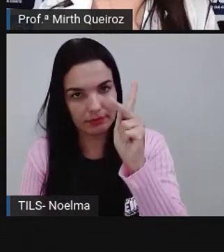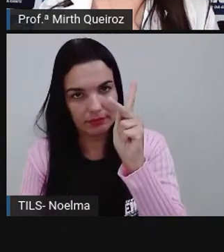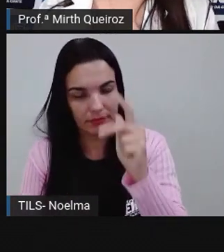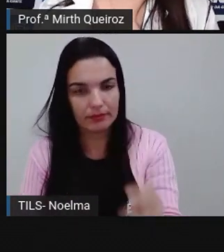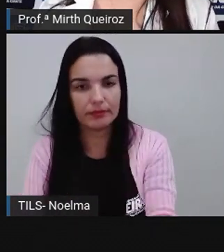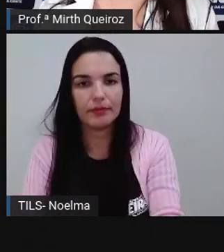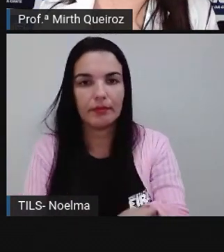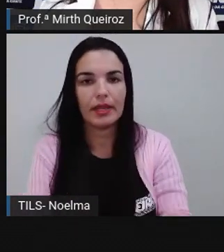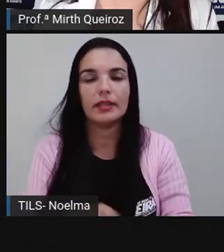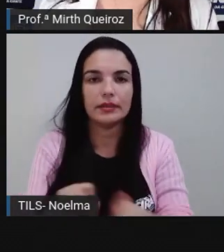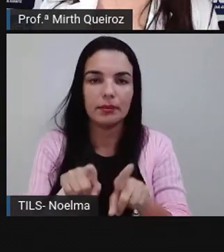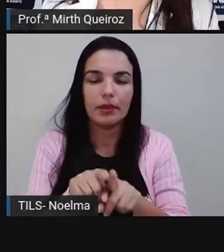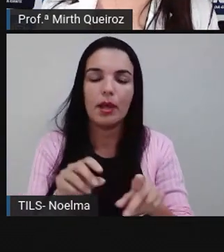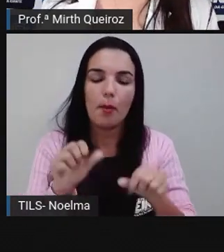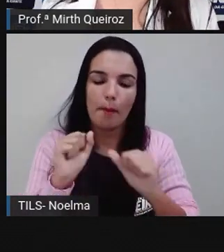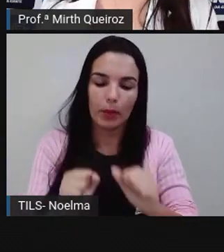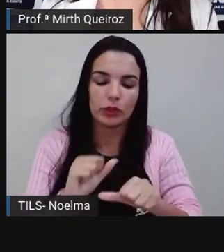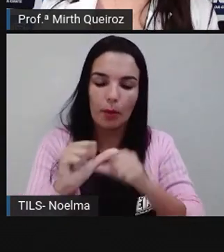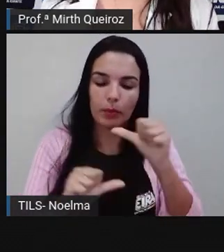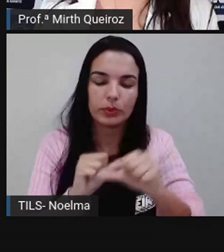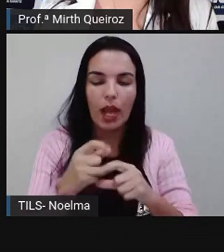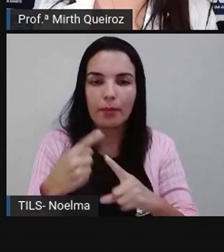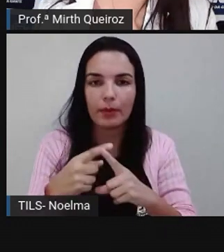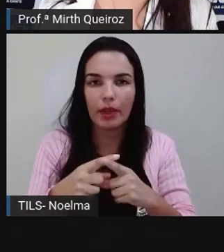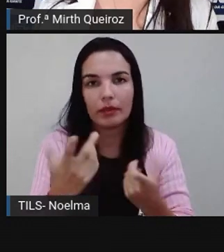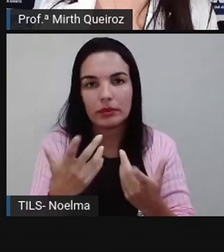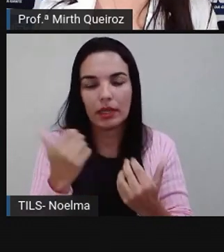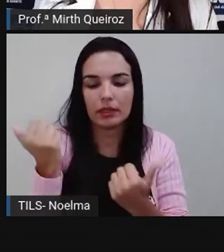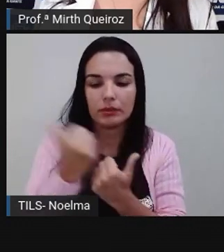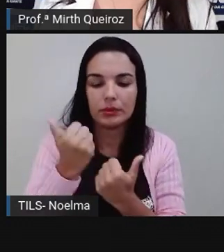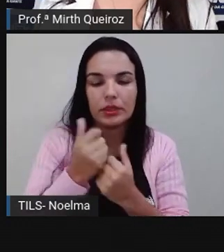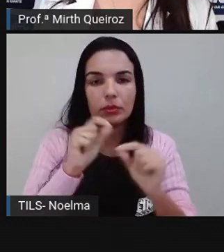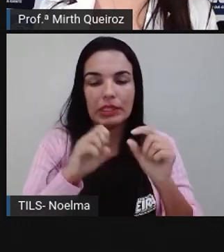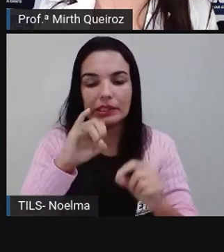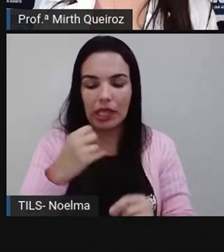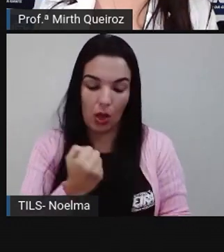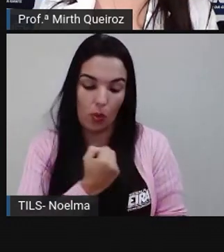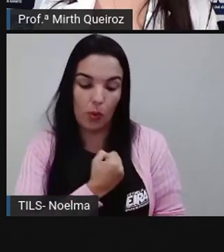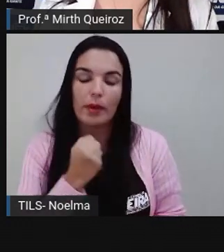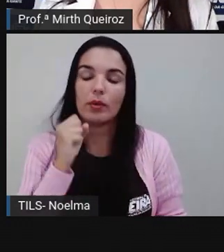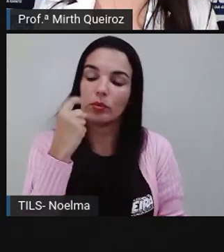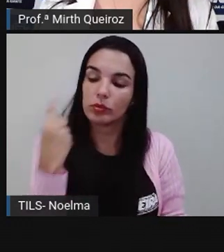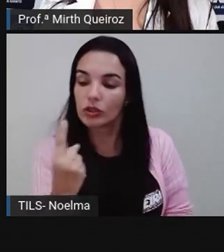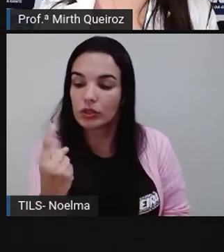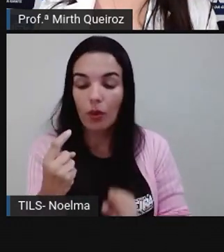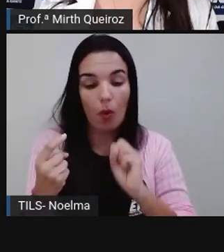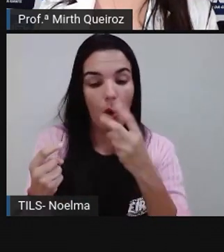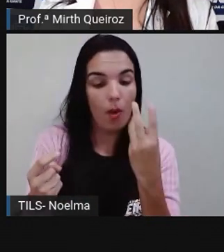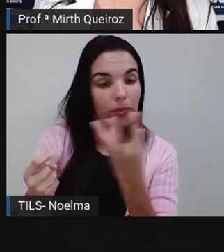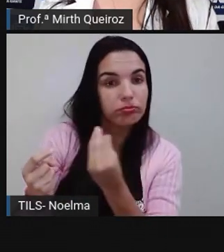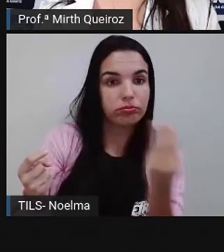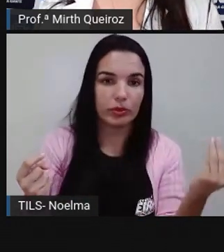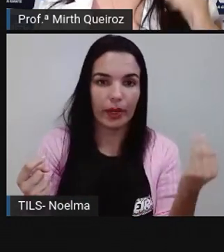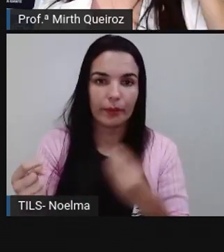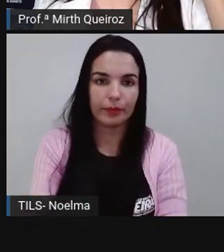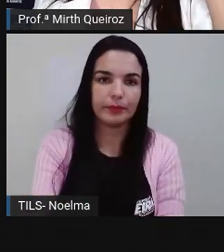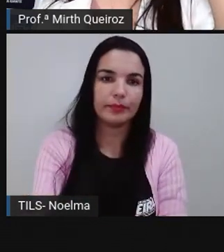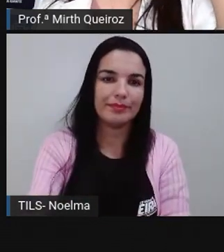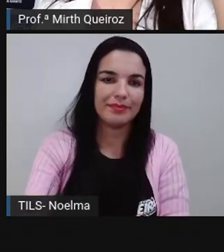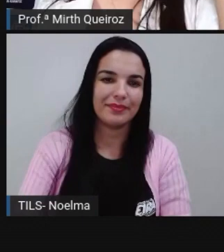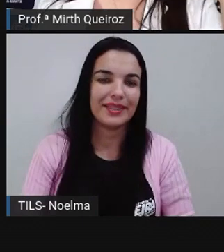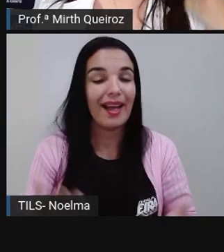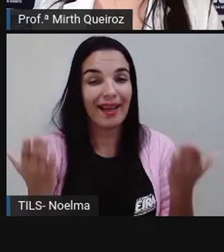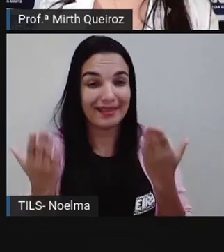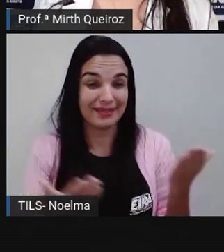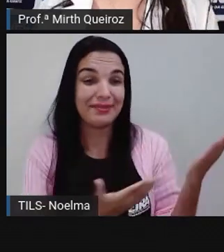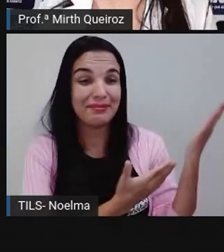elas. Sendo que vão ser modificados de acordo aí com o número, se está no singular ou plural. O